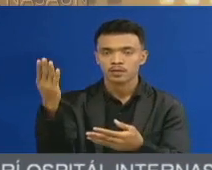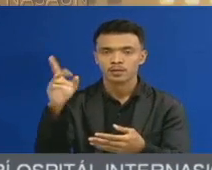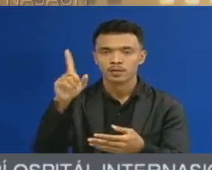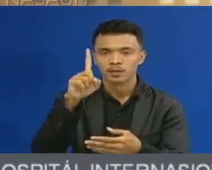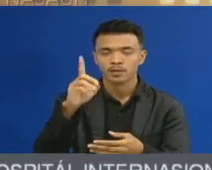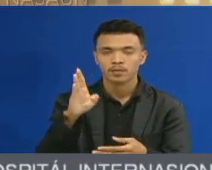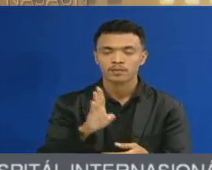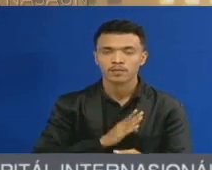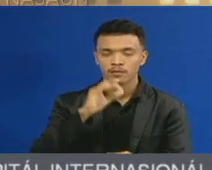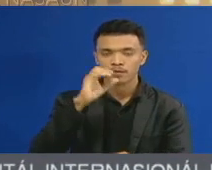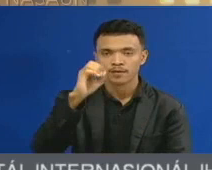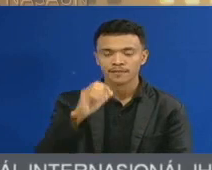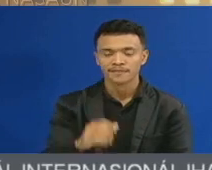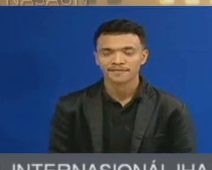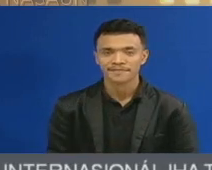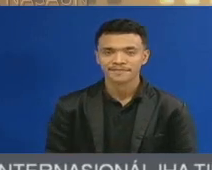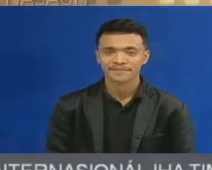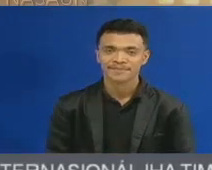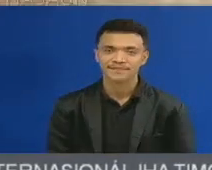Gomo Bobonaru.